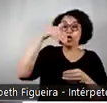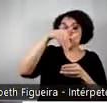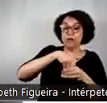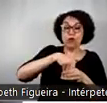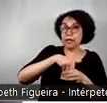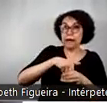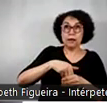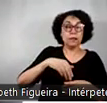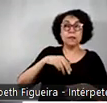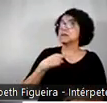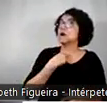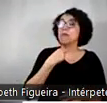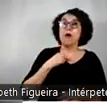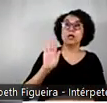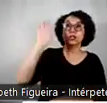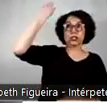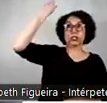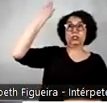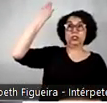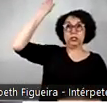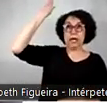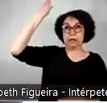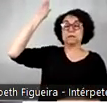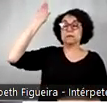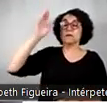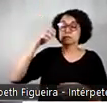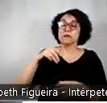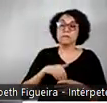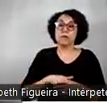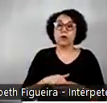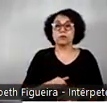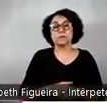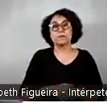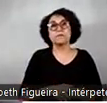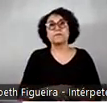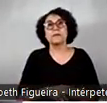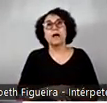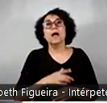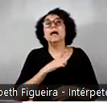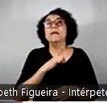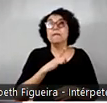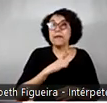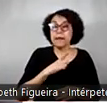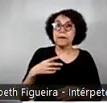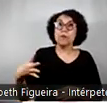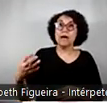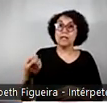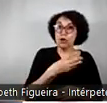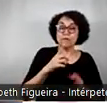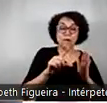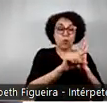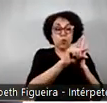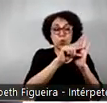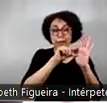da lei de imigração, a gente tem, né, o artigo 120, né, que não foi sancionado ainda, que é uma implicação, né, de